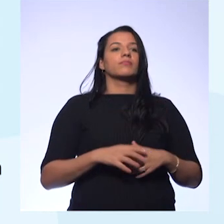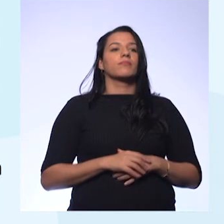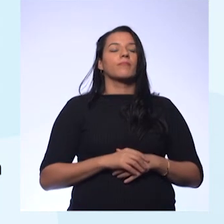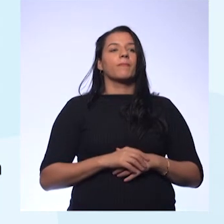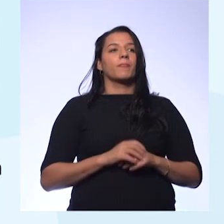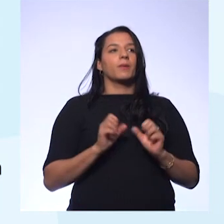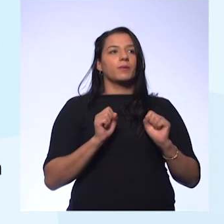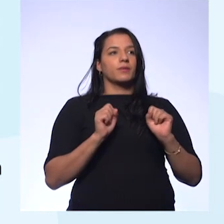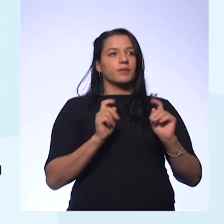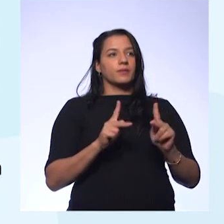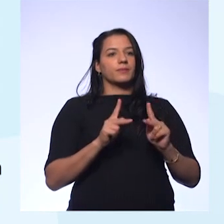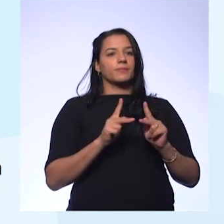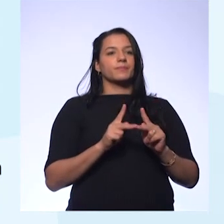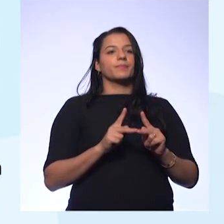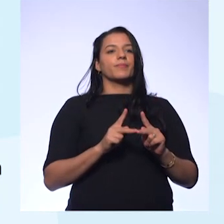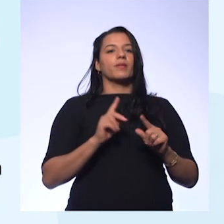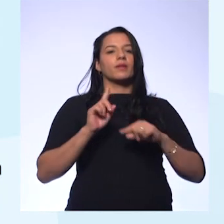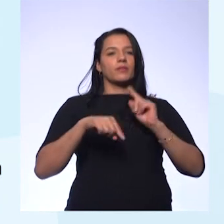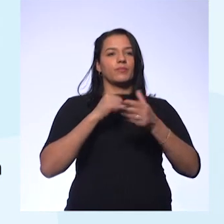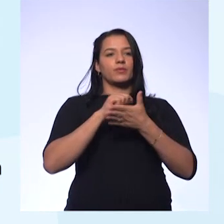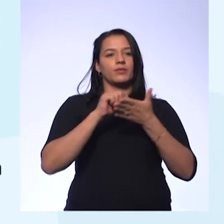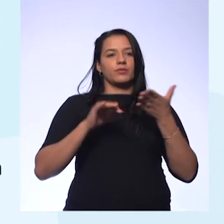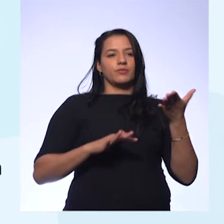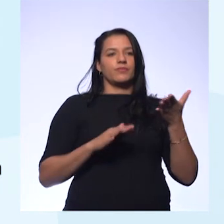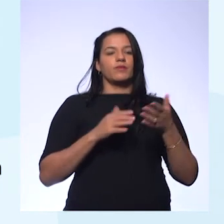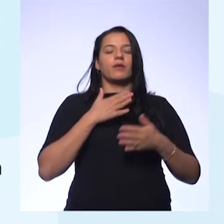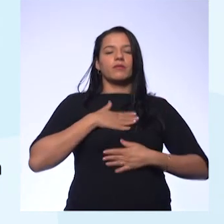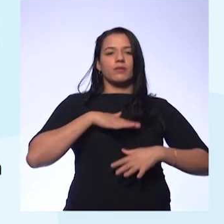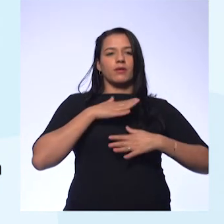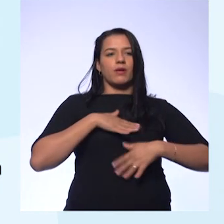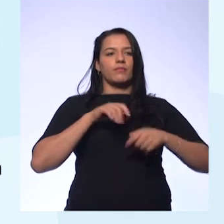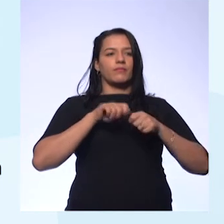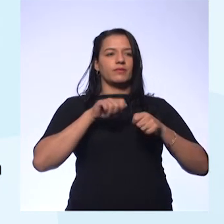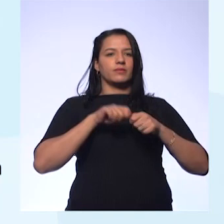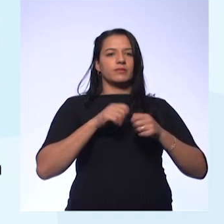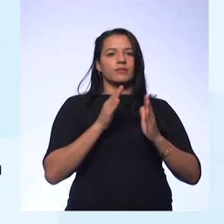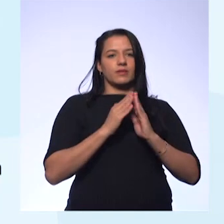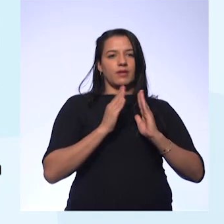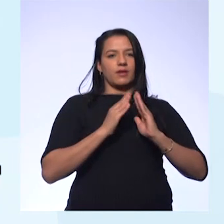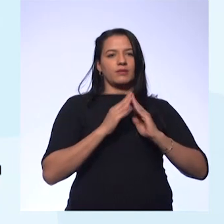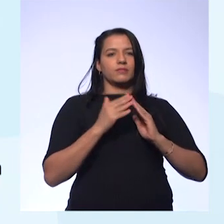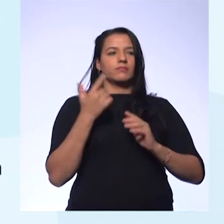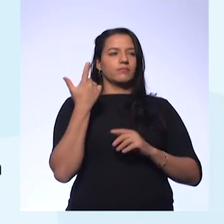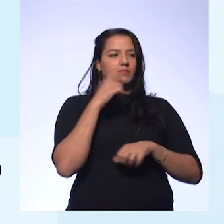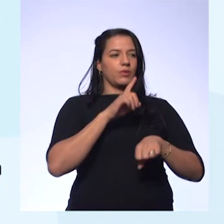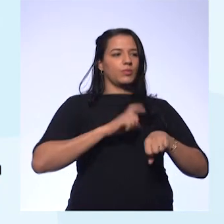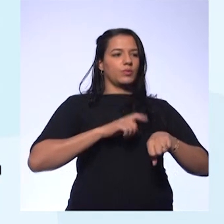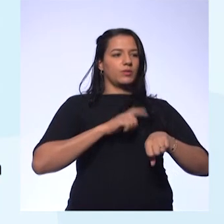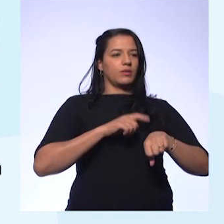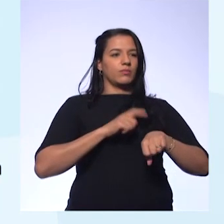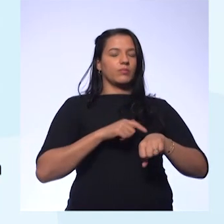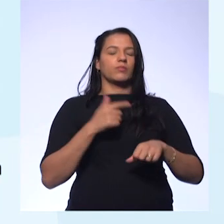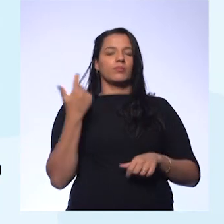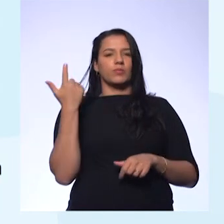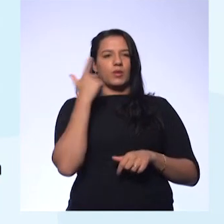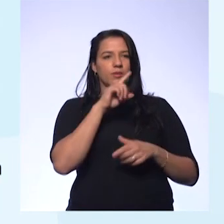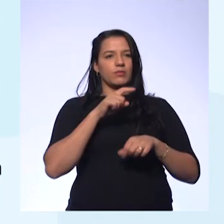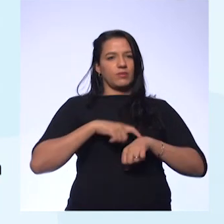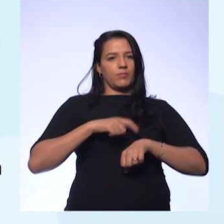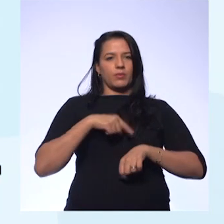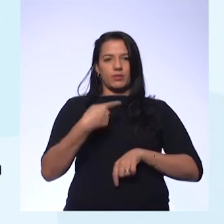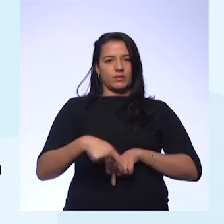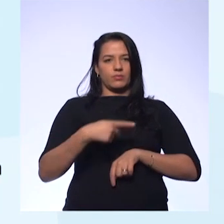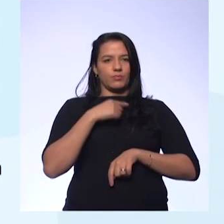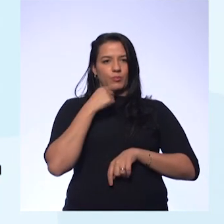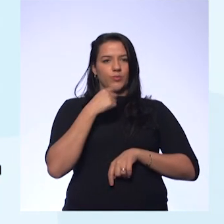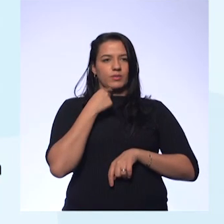tá? E fazer essa atividade com calma em casa depois, por uma questão de tempo, a gente não vai fazer ela aqui, tá?